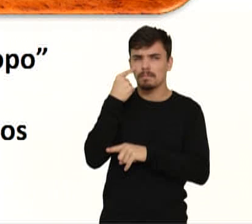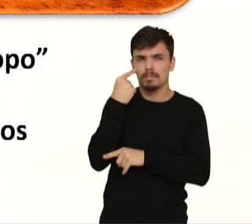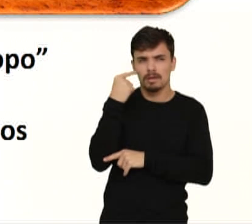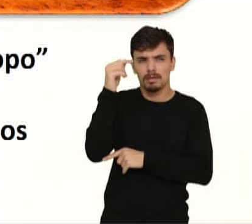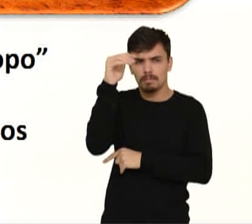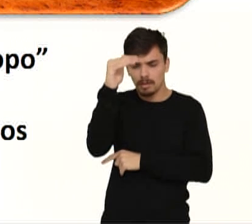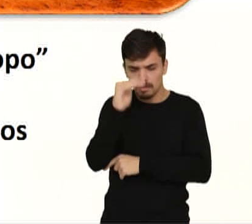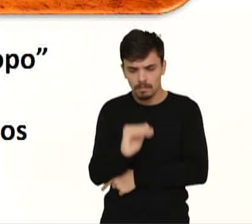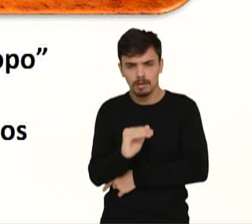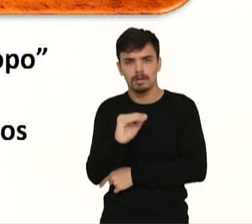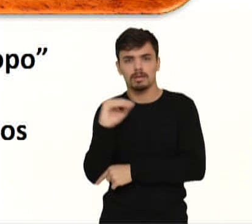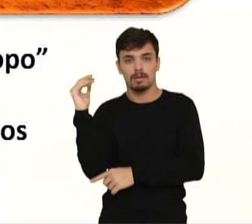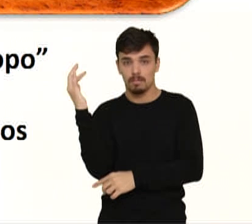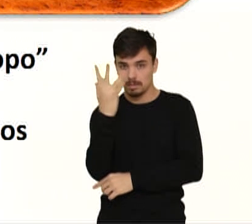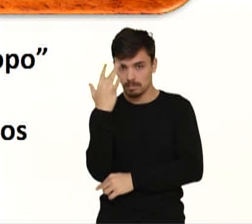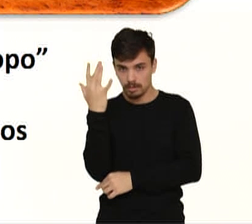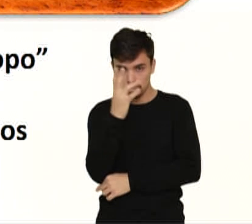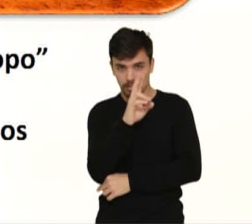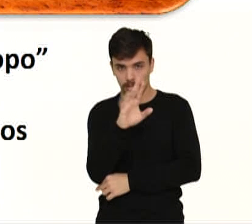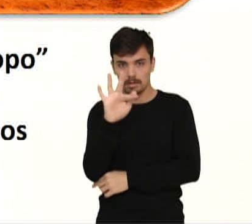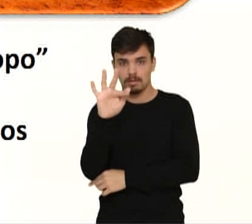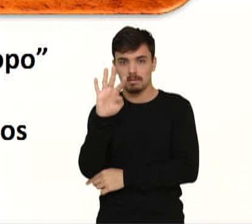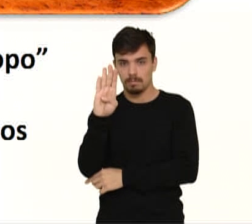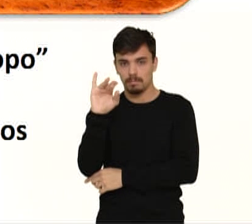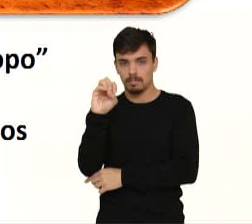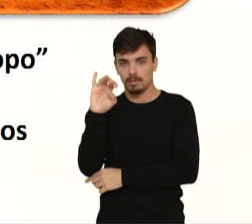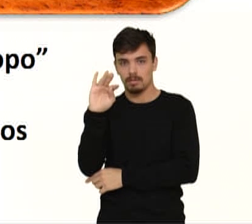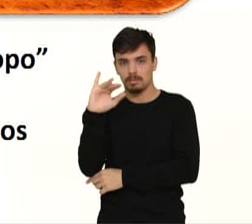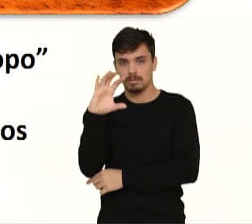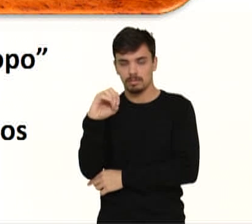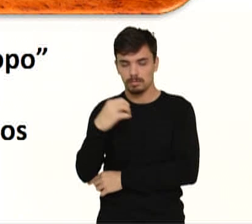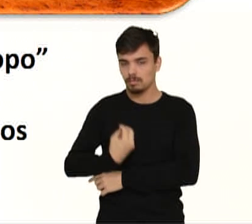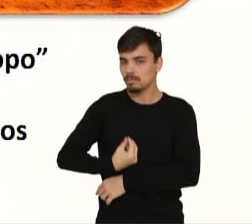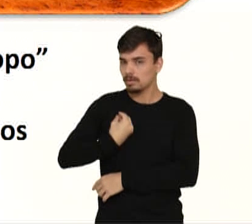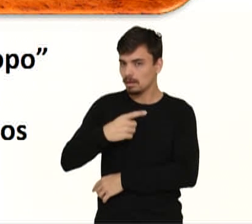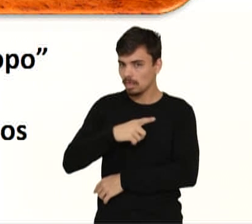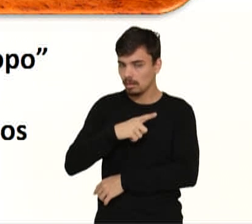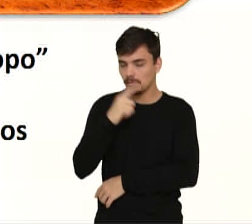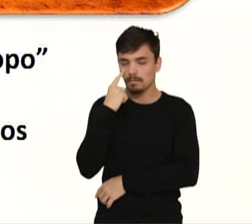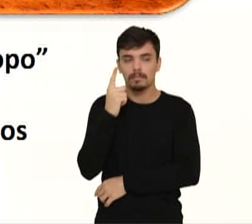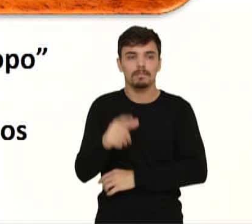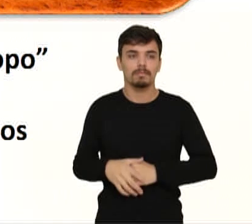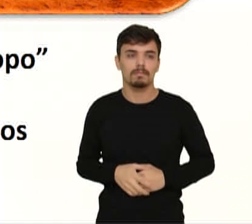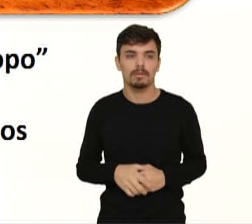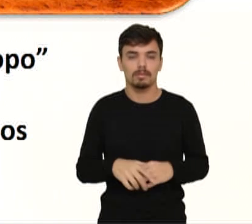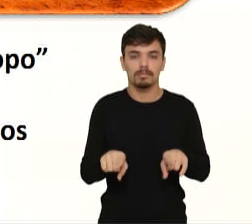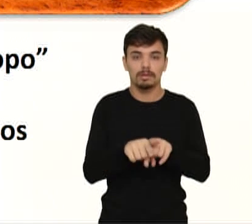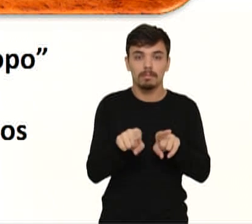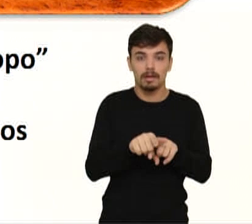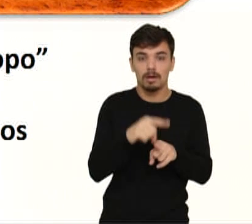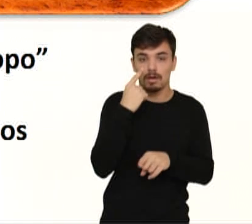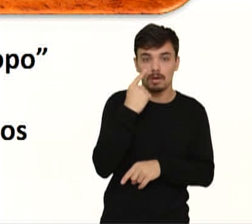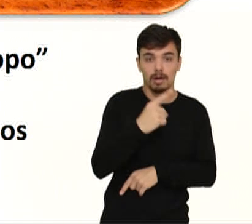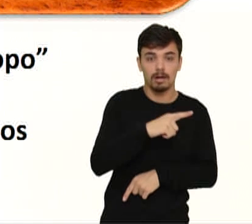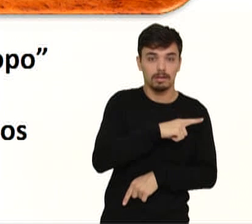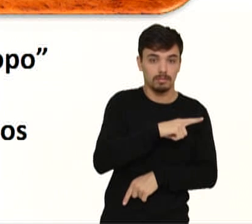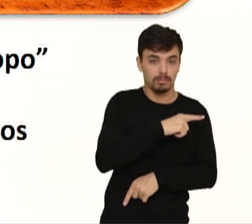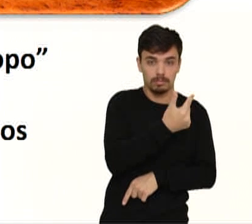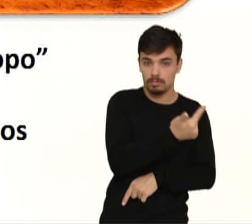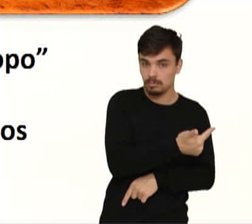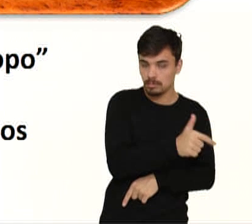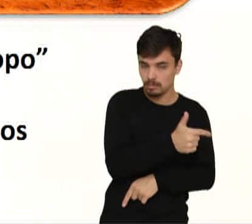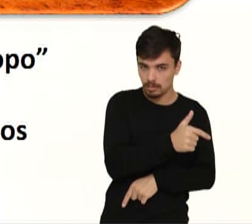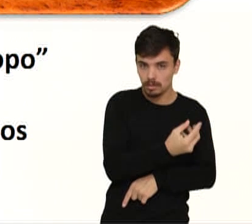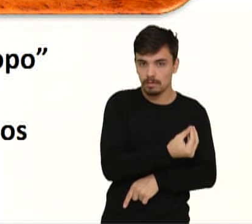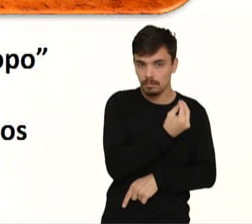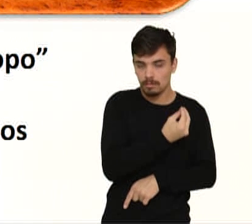algumas plantas que são fatores bióticos, certo? Então tá dizendo aqui que os fatores abióticos também podem ser chamados de biótopo, tá?